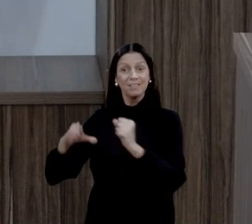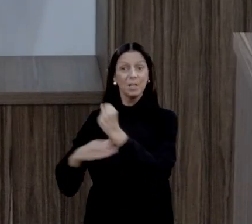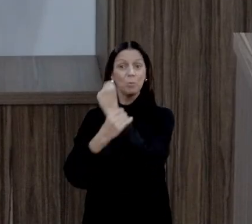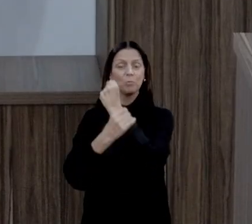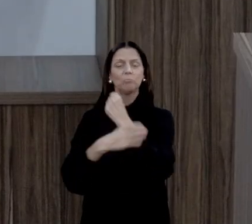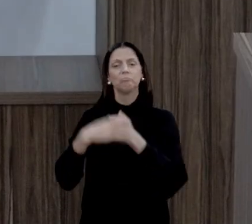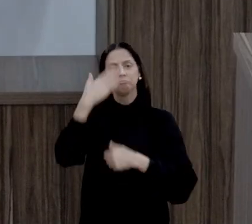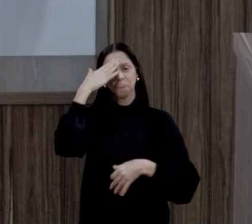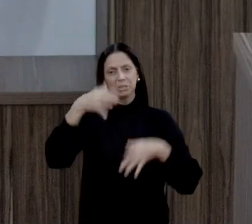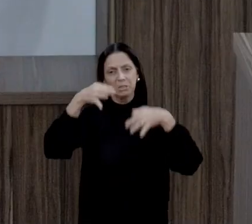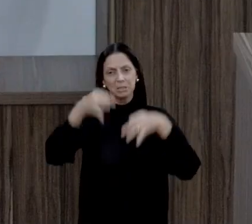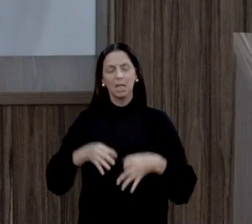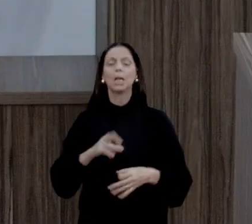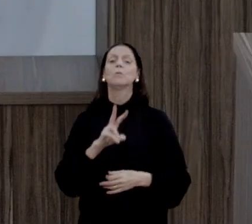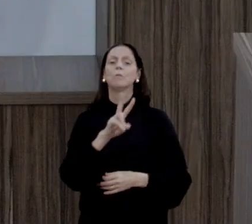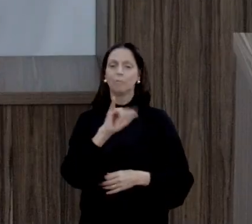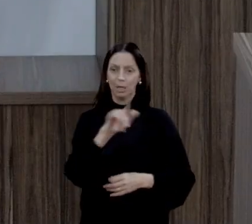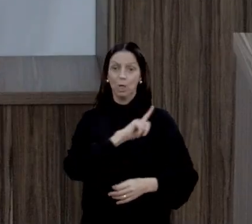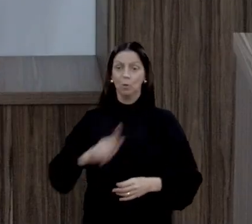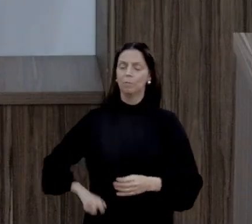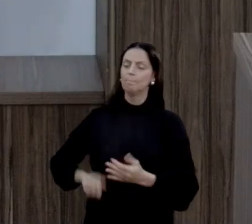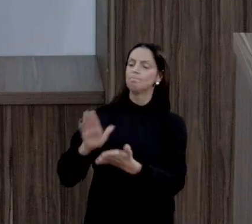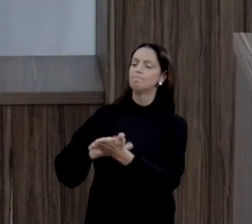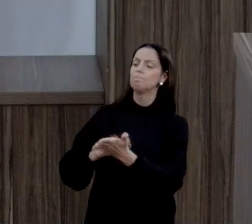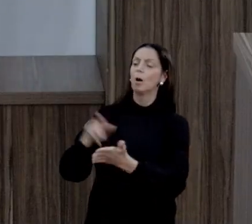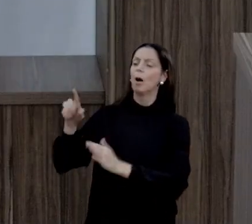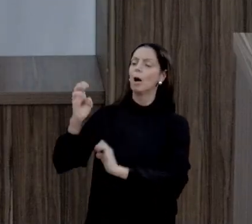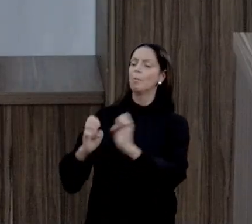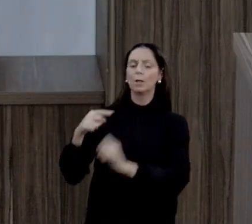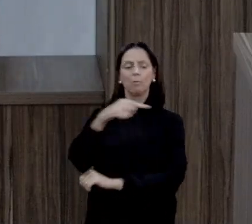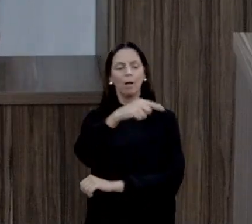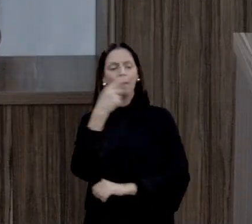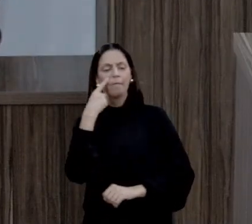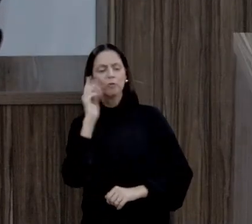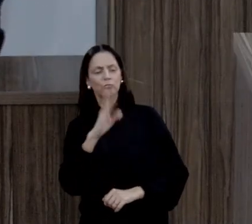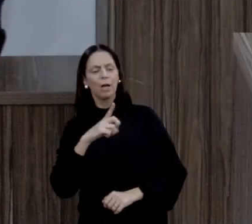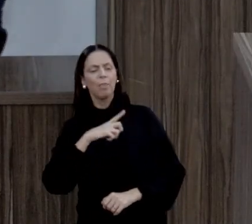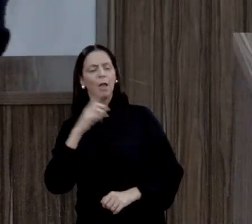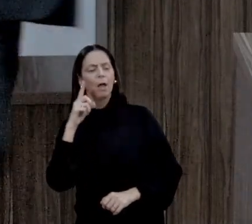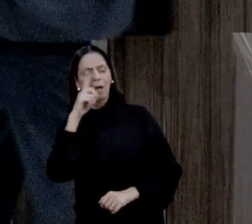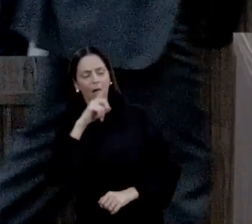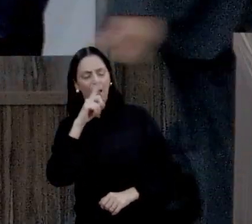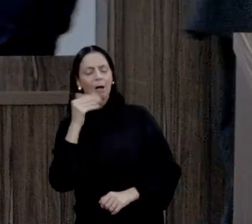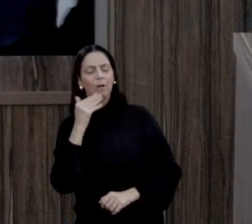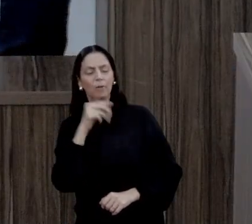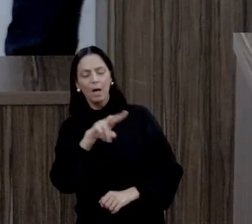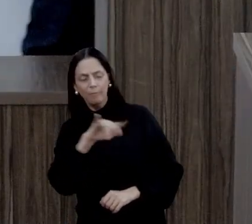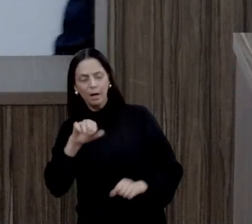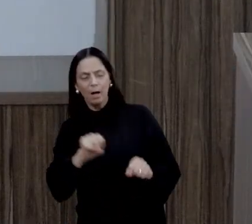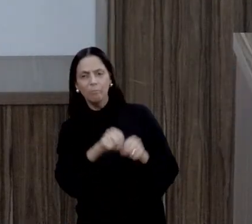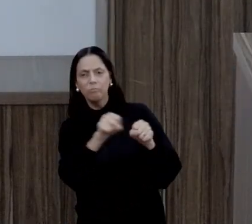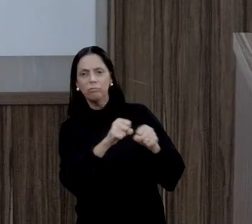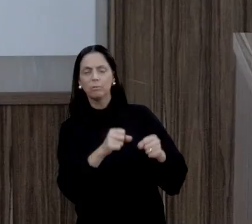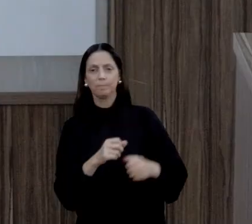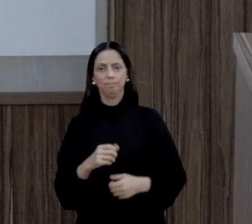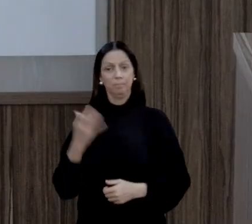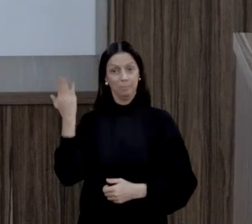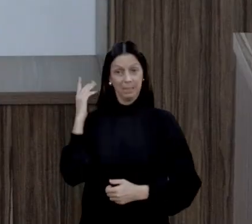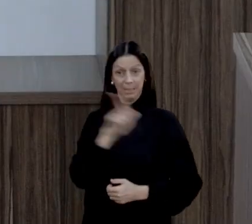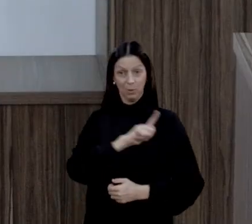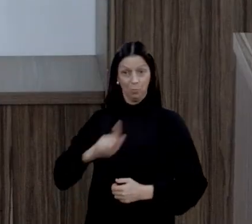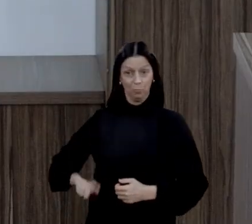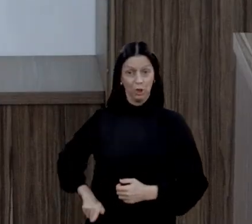certeza que serão cobrados, porque o governo de Santa Catarina, que diga-se de passagem, nunca teve um governador de